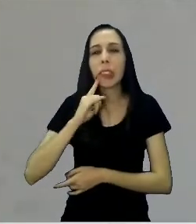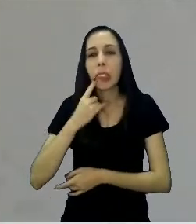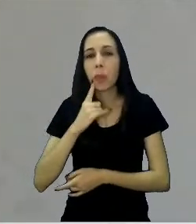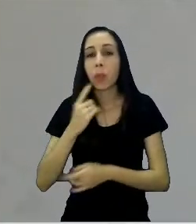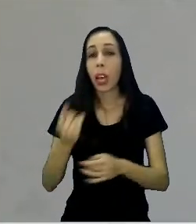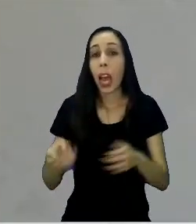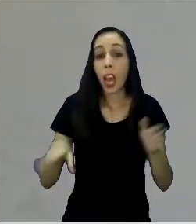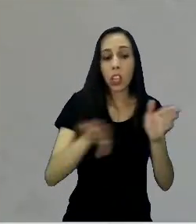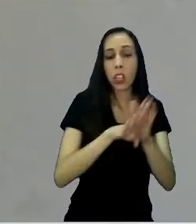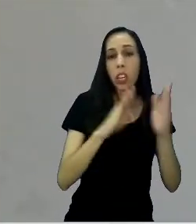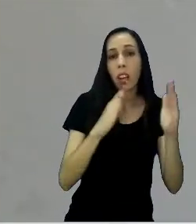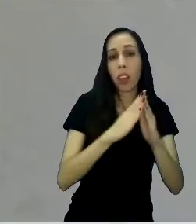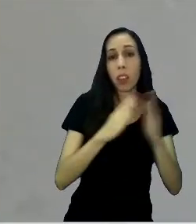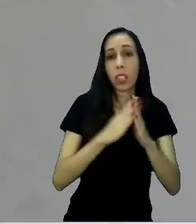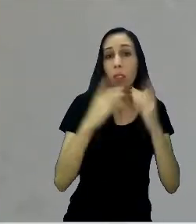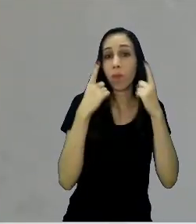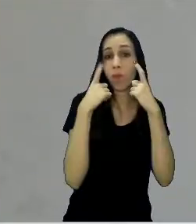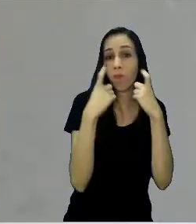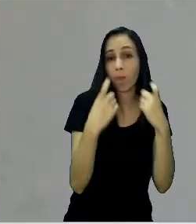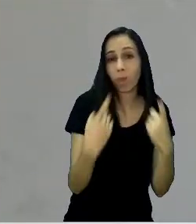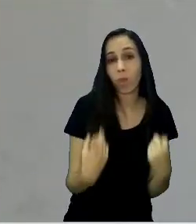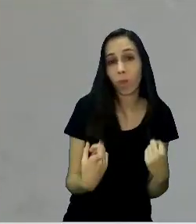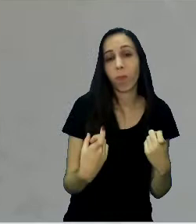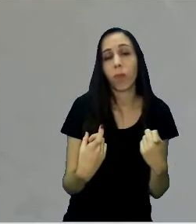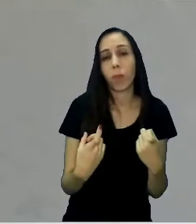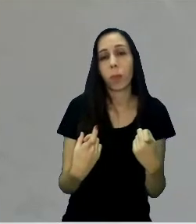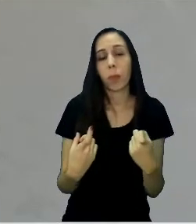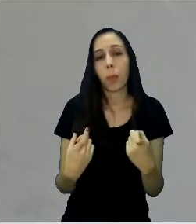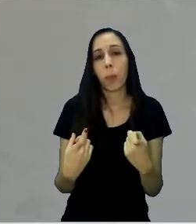para beber, ele chegava em casa violento.